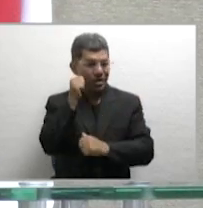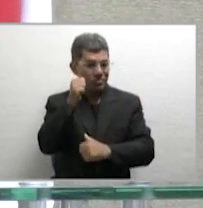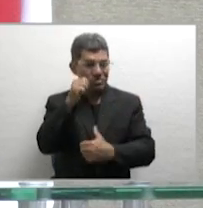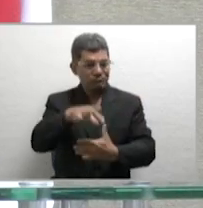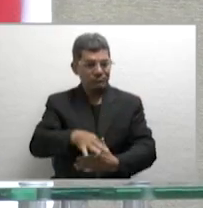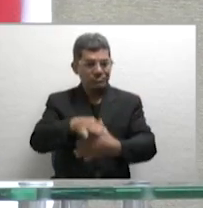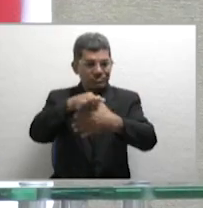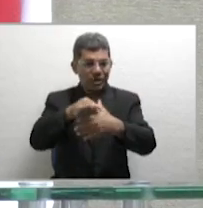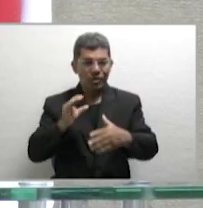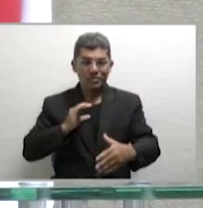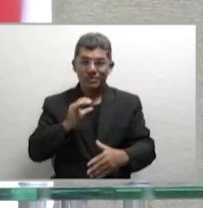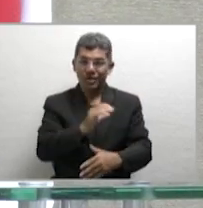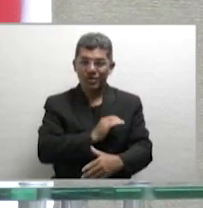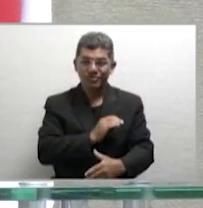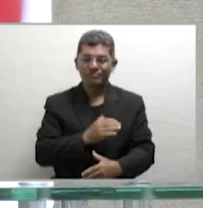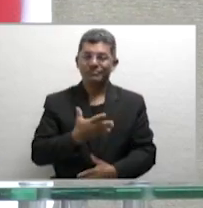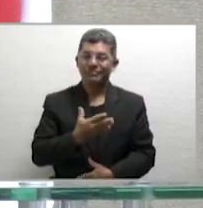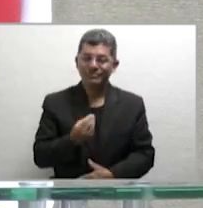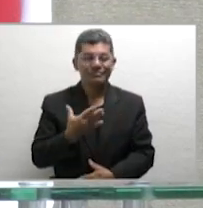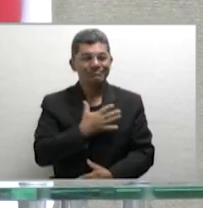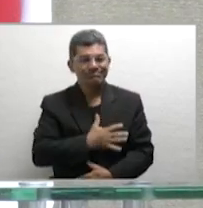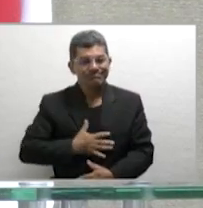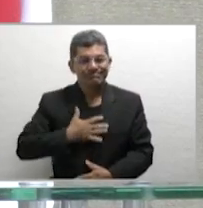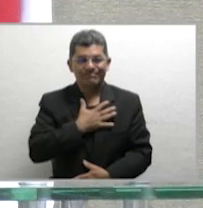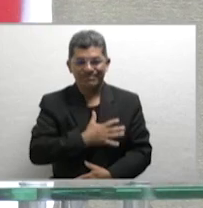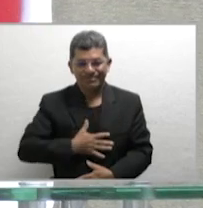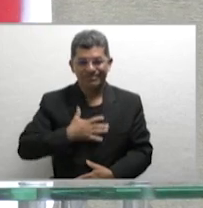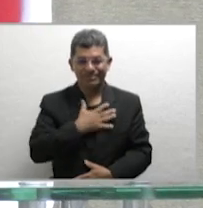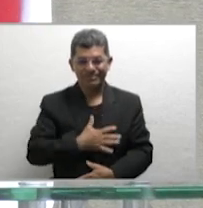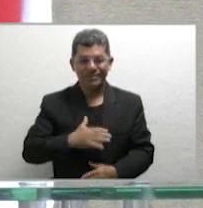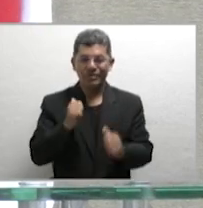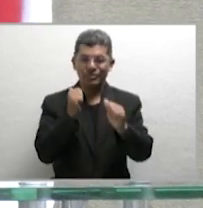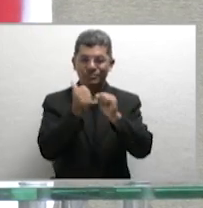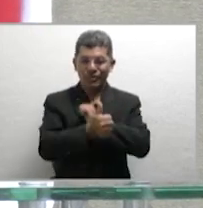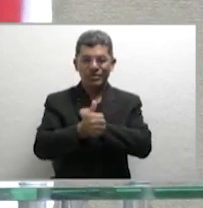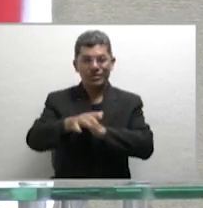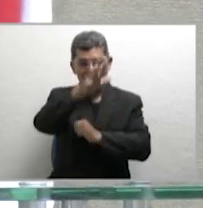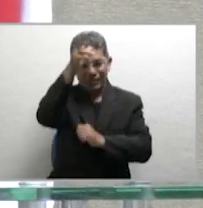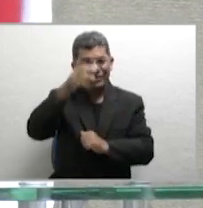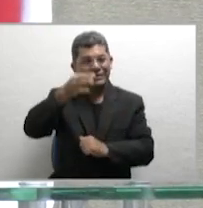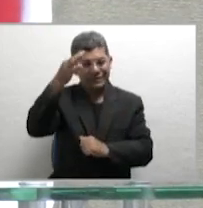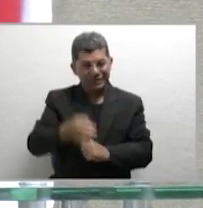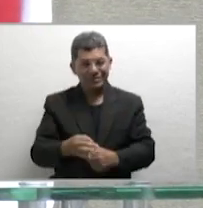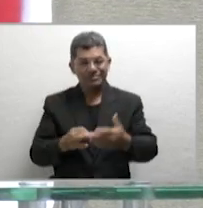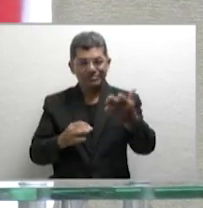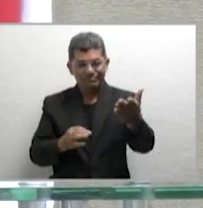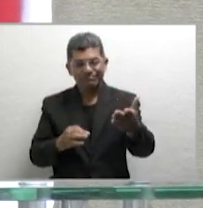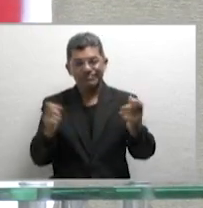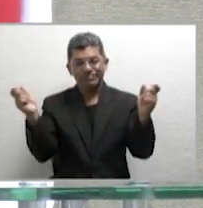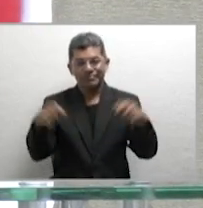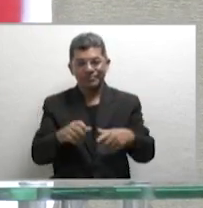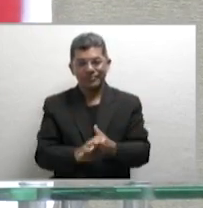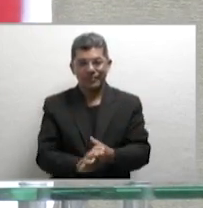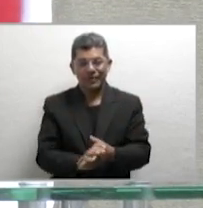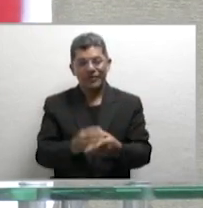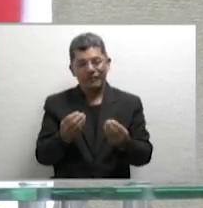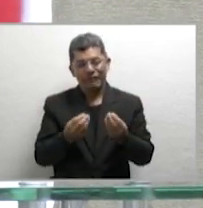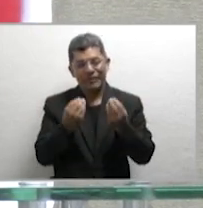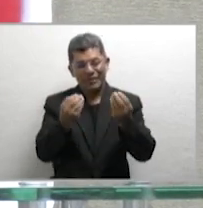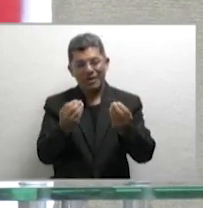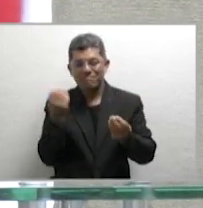dessa comissão, muito honra o esporte amazonense. Eu tenho certeza, deputada Débora, que a senhora dará um